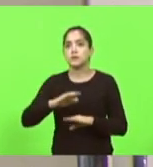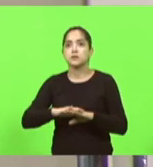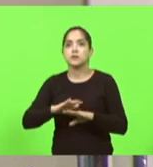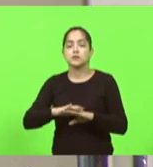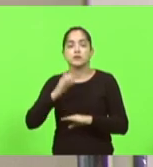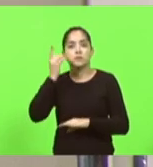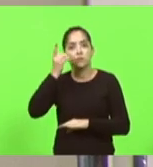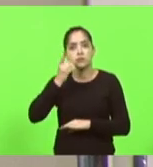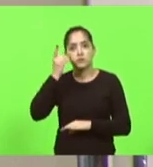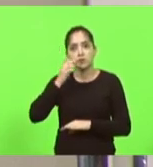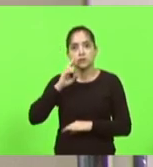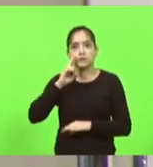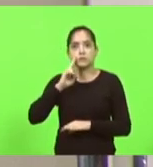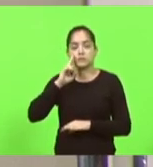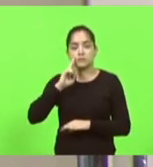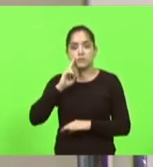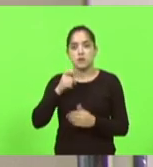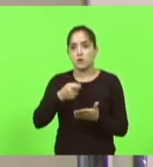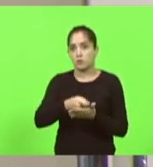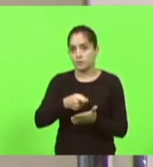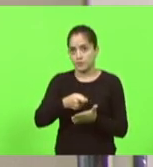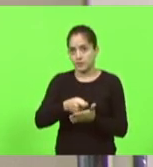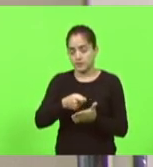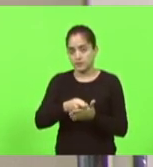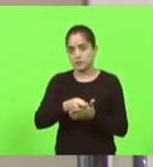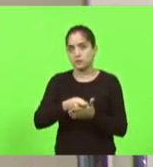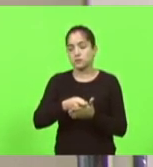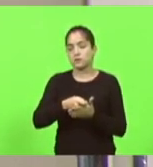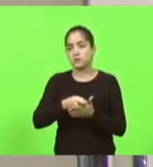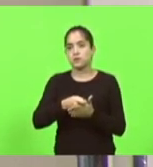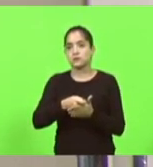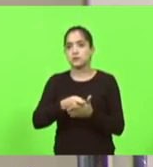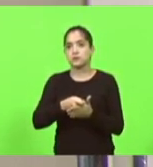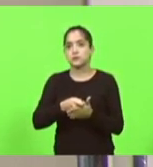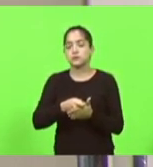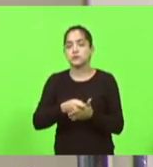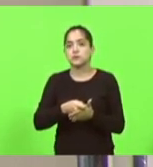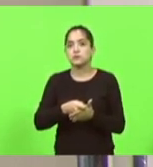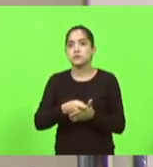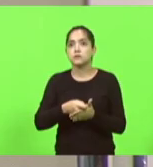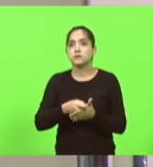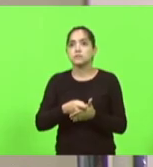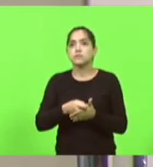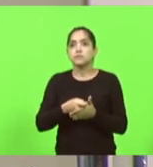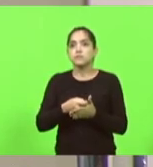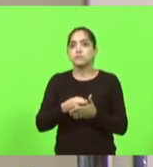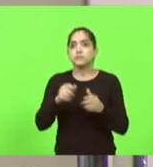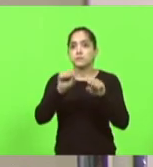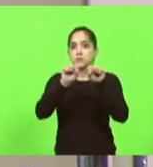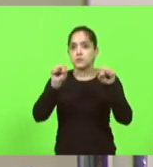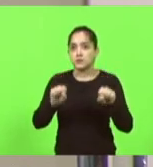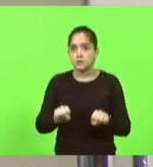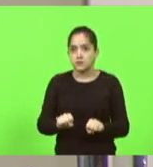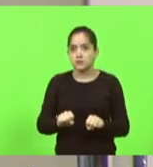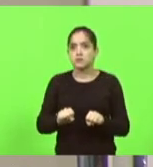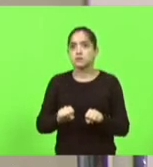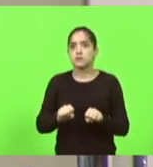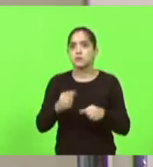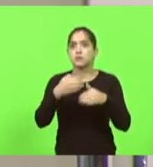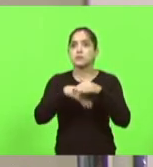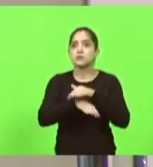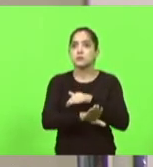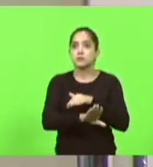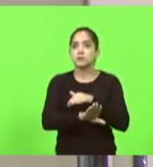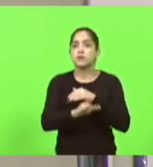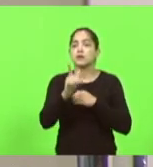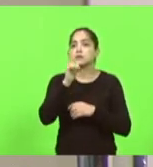Nats, dispõe sobre a obrigatoriedade da inserção de instalação de sistema de captação, armazenamento e utilização